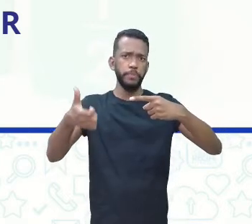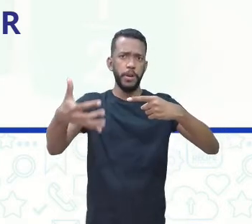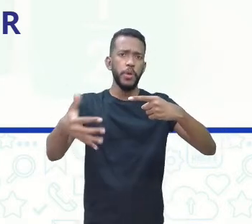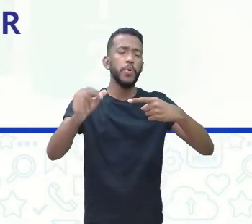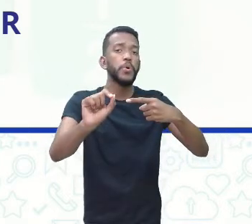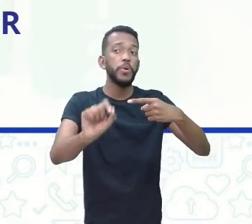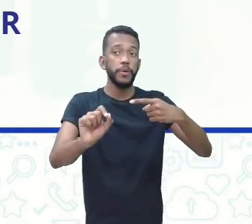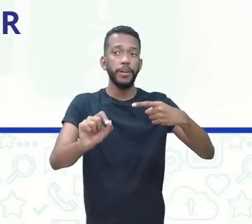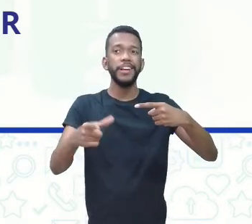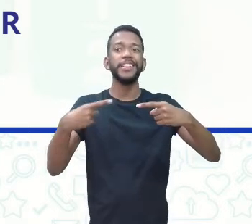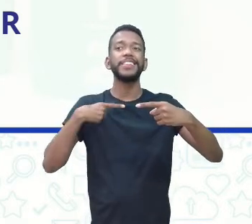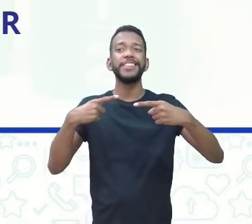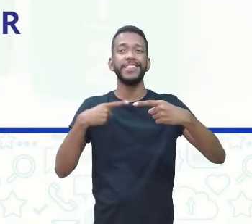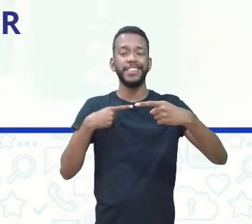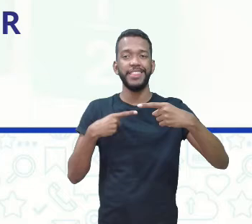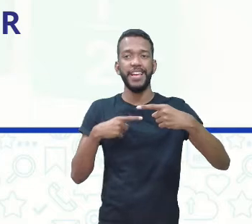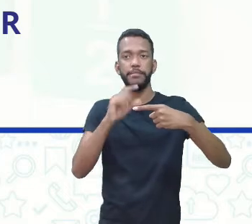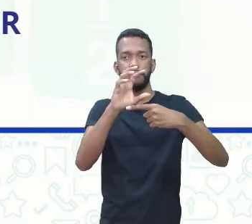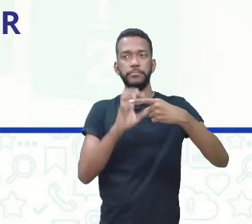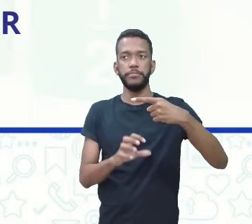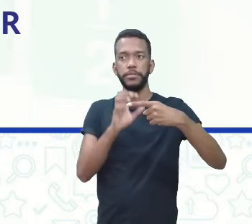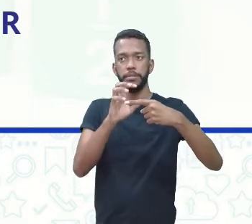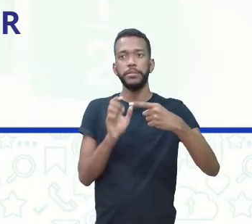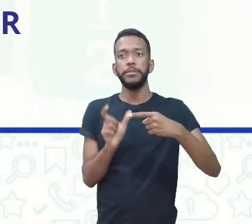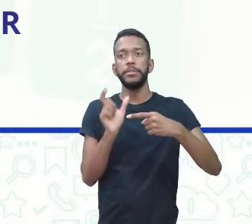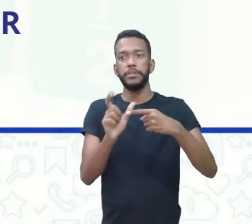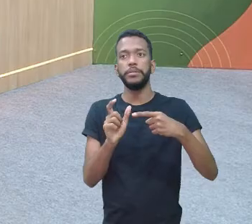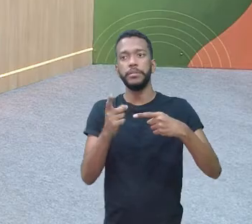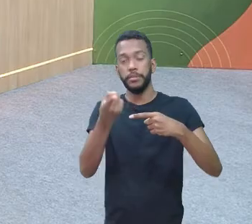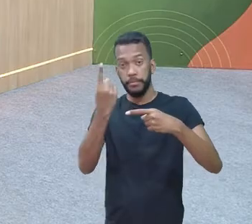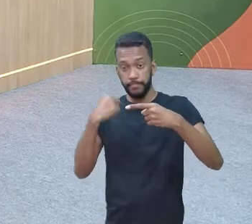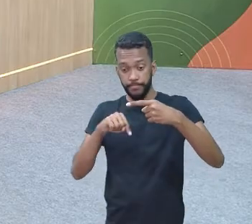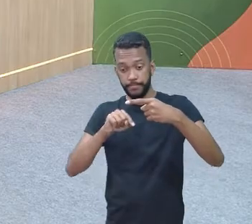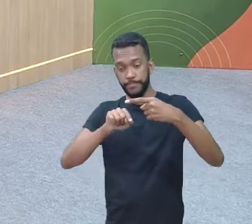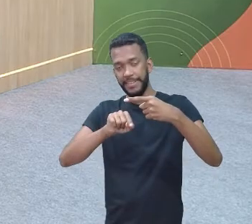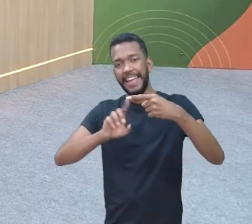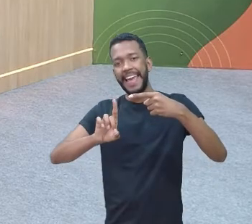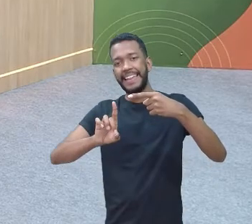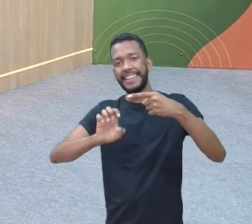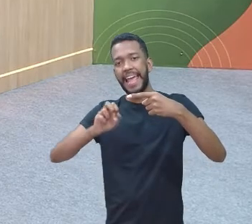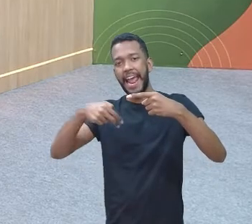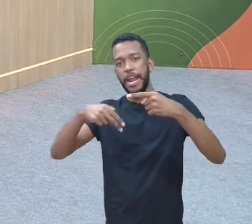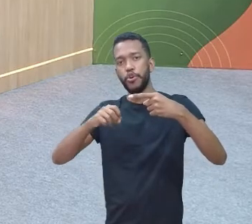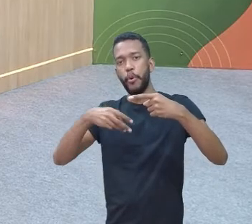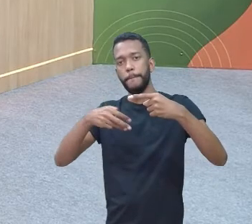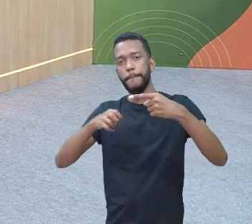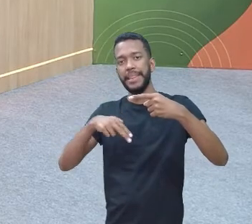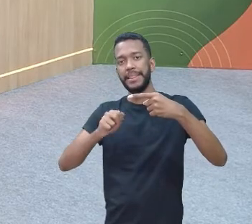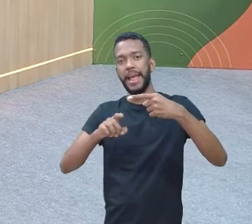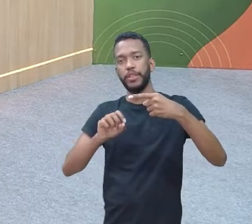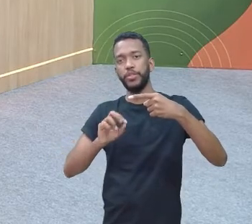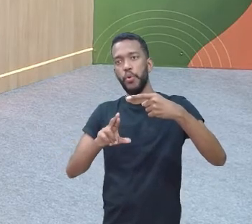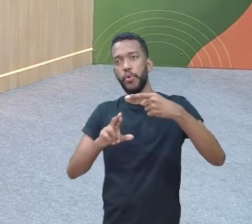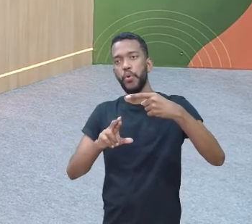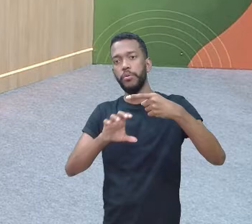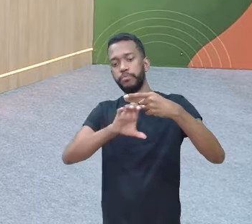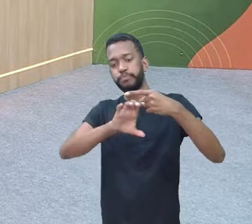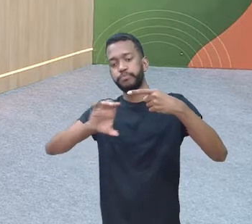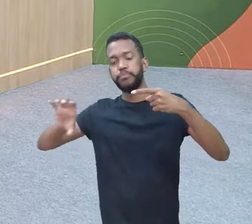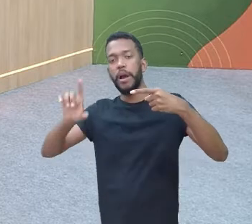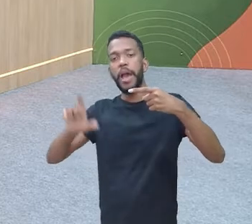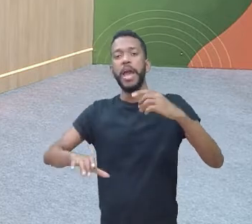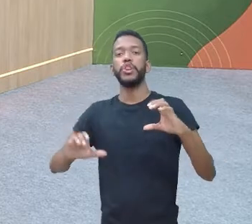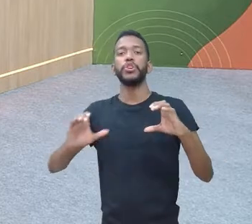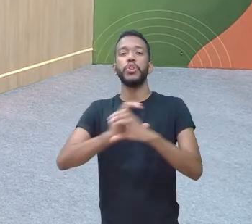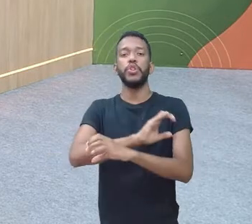gente tem que observar o que cada posição representa. A parte de baixo, que é o denominador, ela representa o